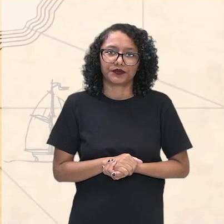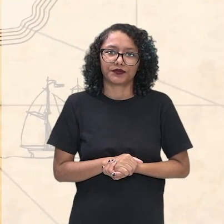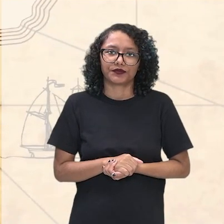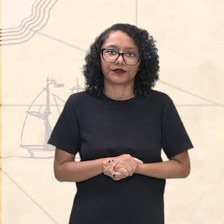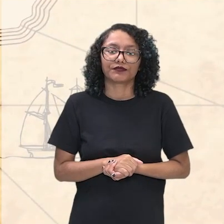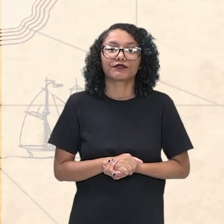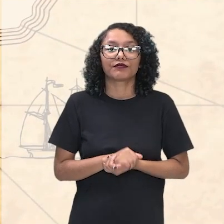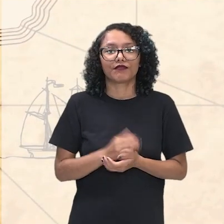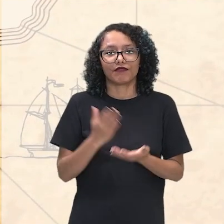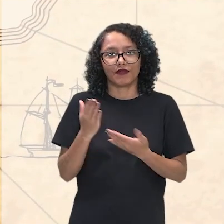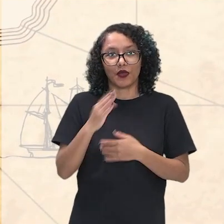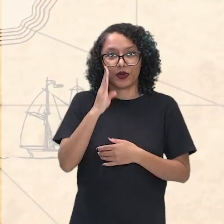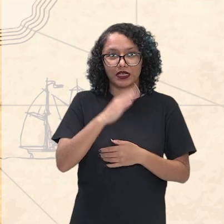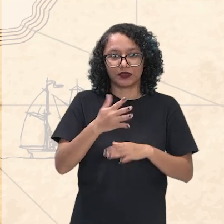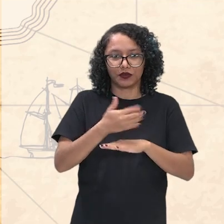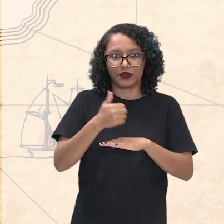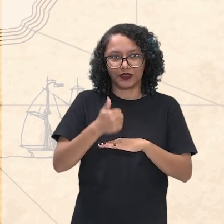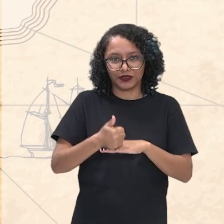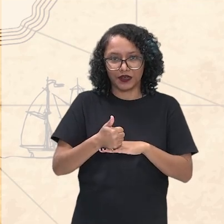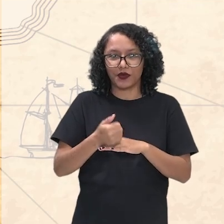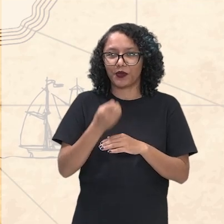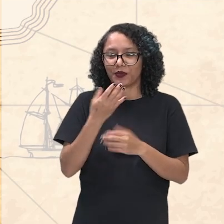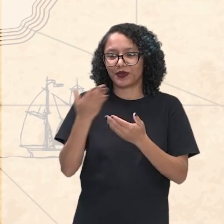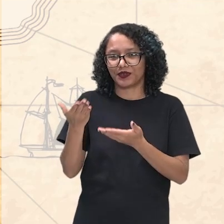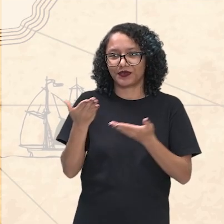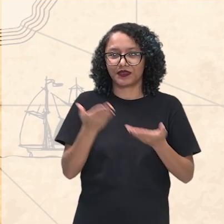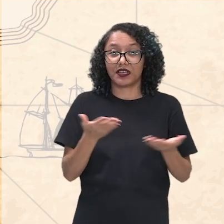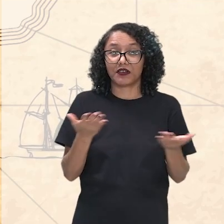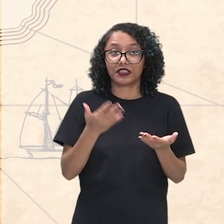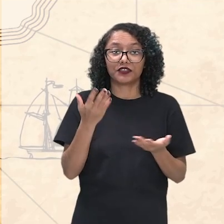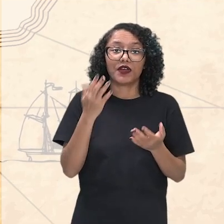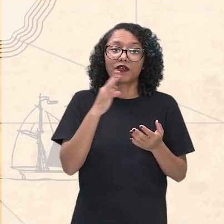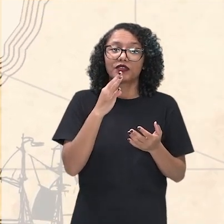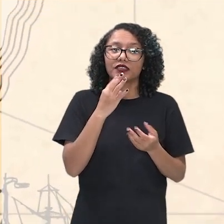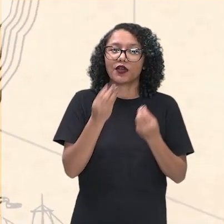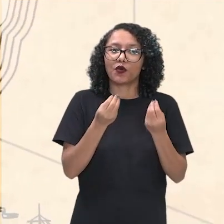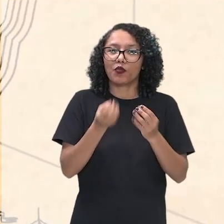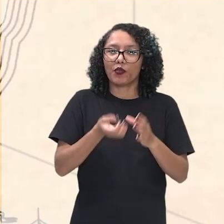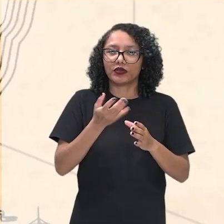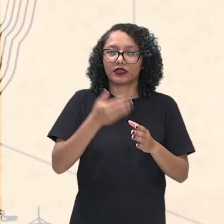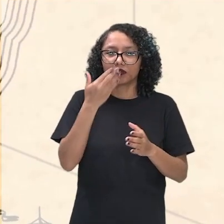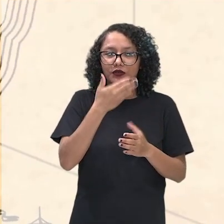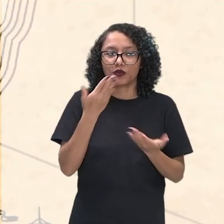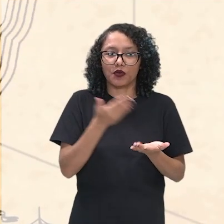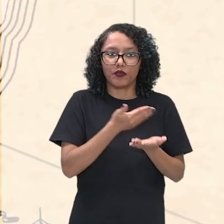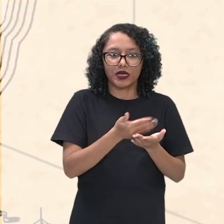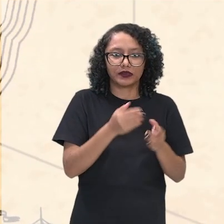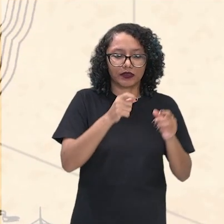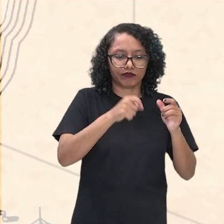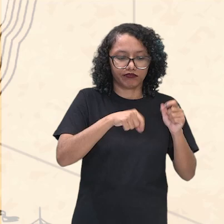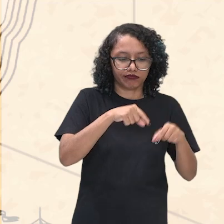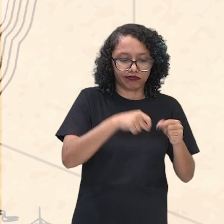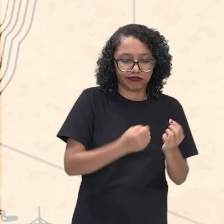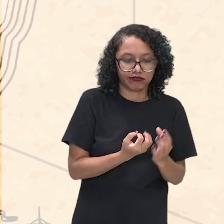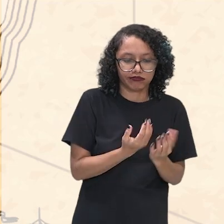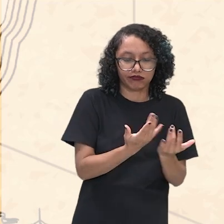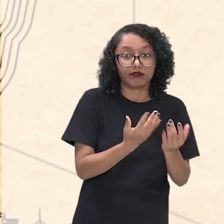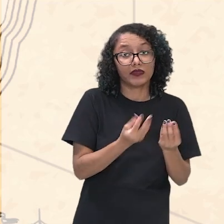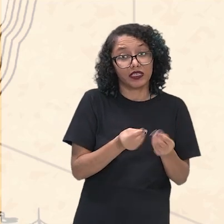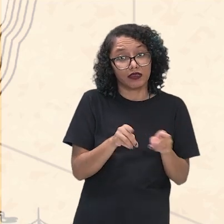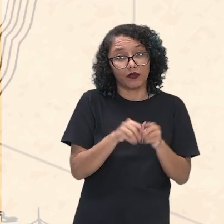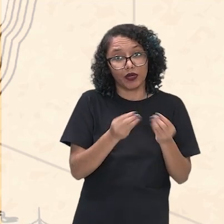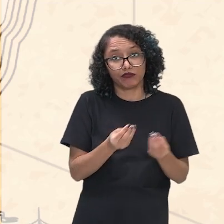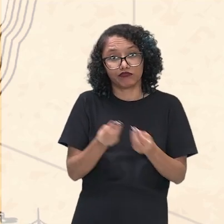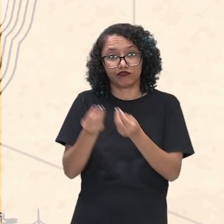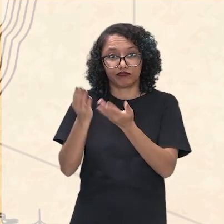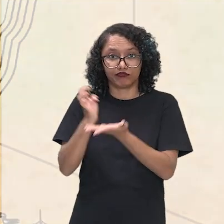Bem-vindo ao Brasil colonial. Vamos descobrir a jornada do açúcar desde a plantação da cana até a exportação para